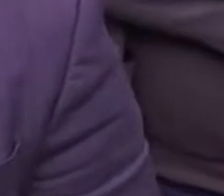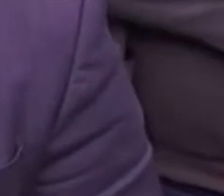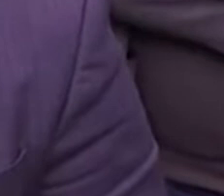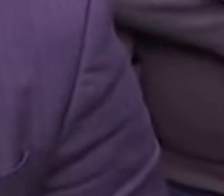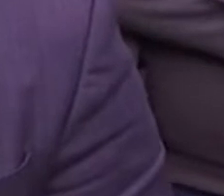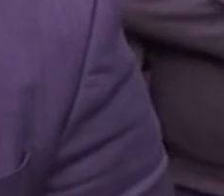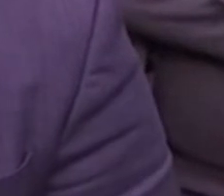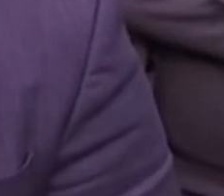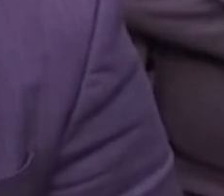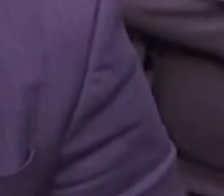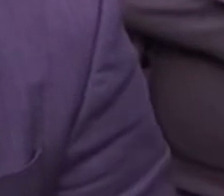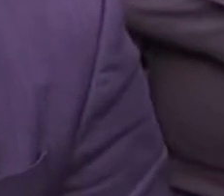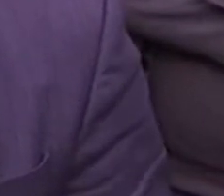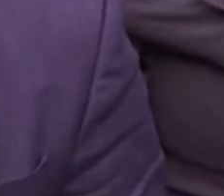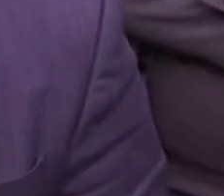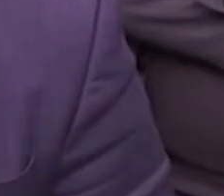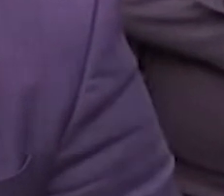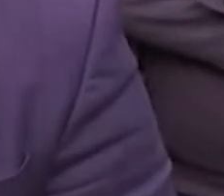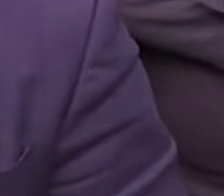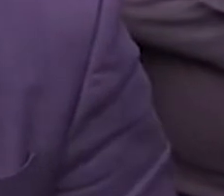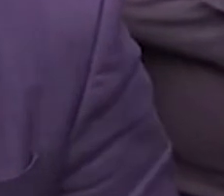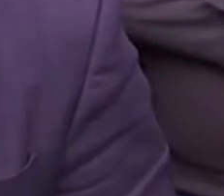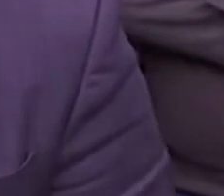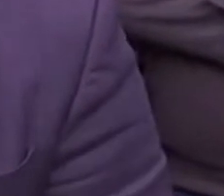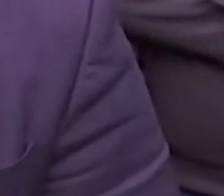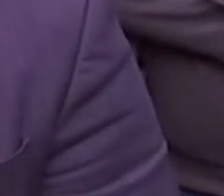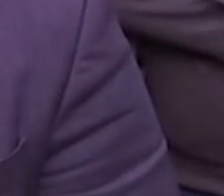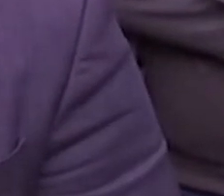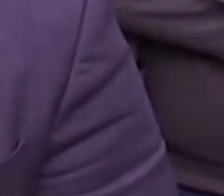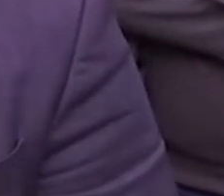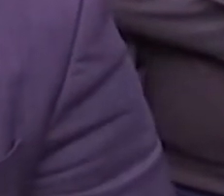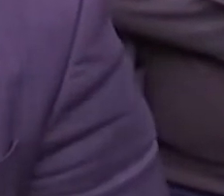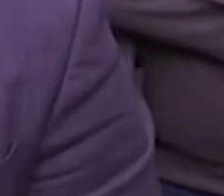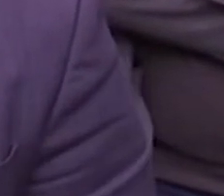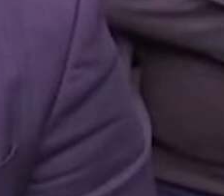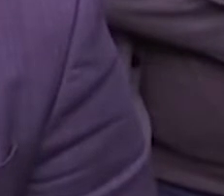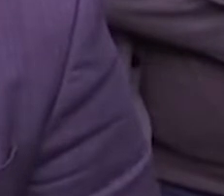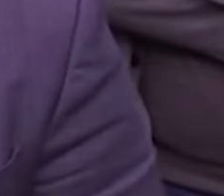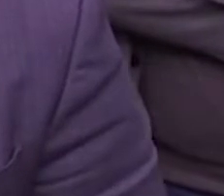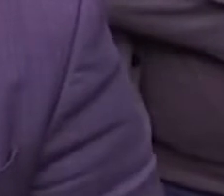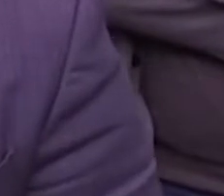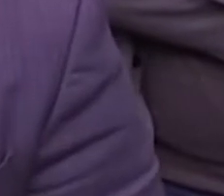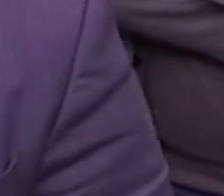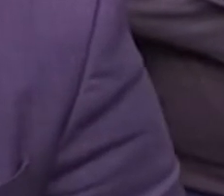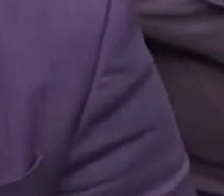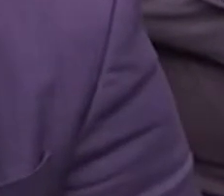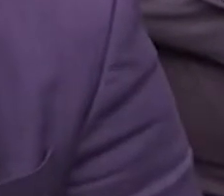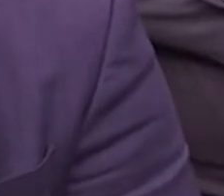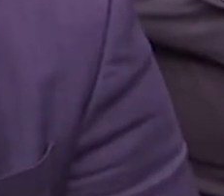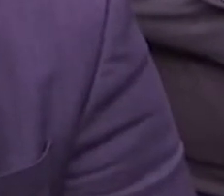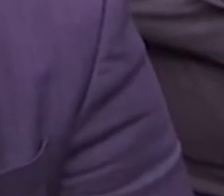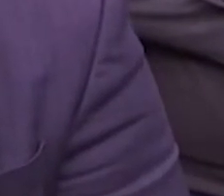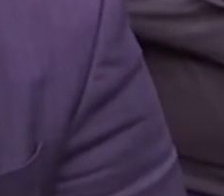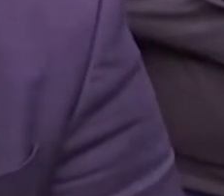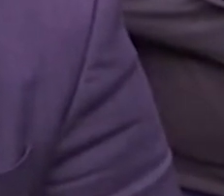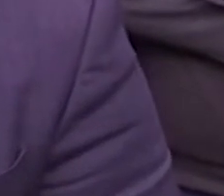Uma necessidade que está muito recenseada, que já foi prometida por um governo em 2009 e que não se concretizou até agora. E por